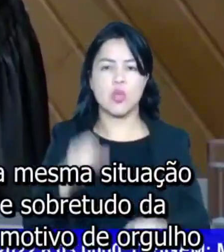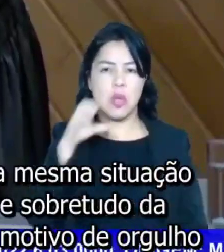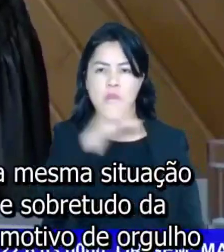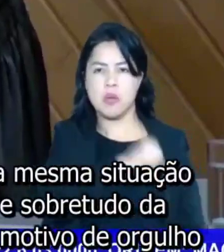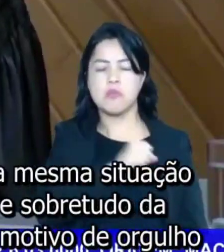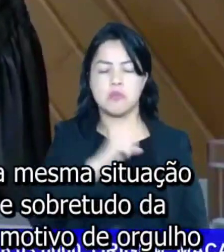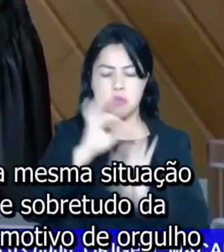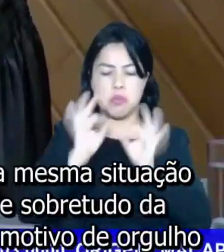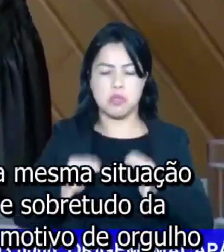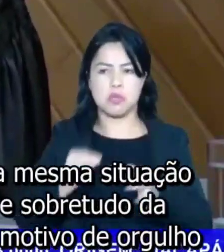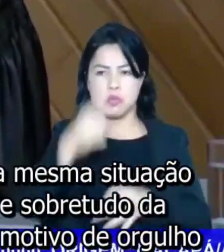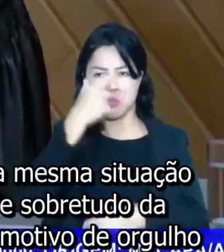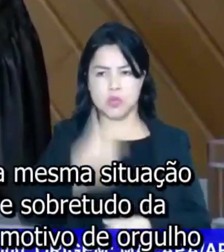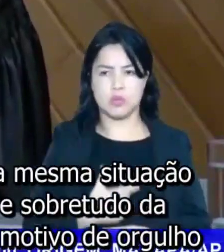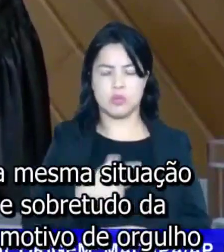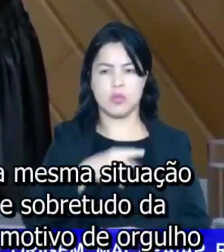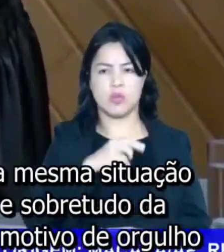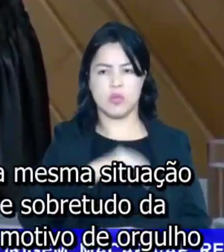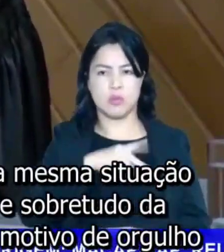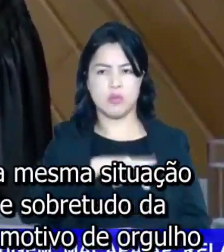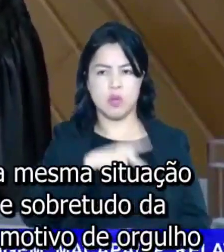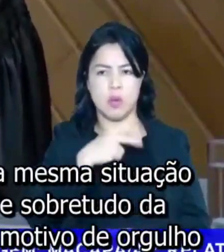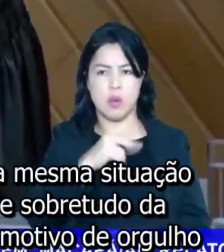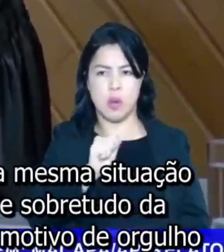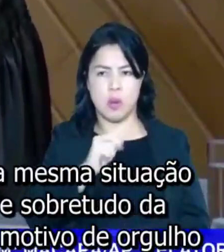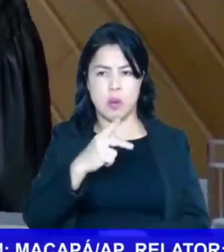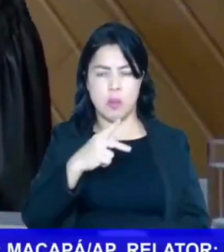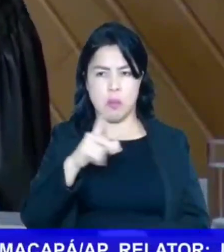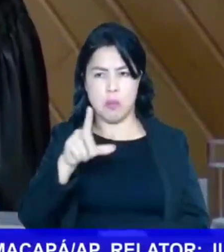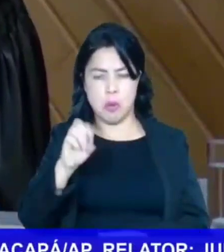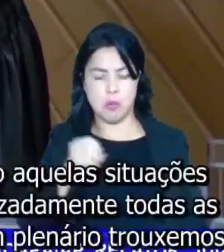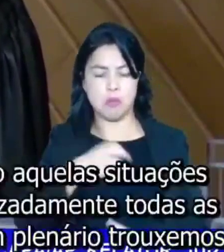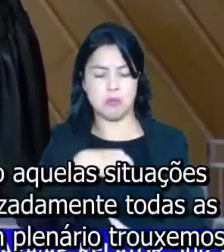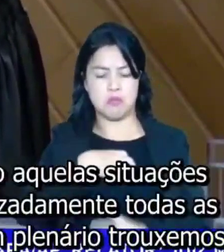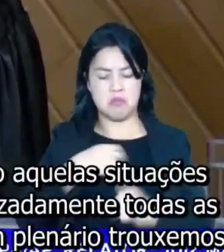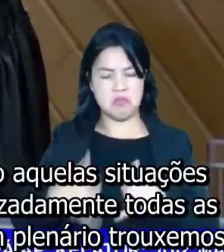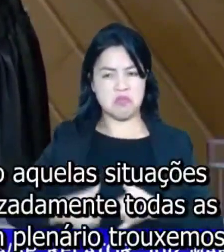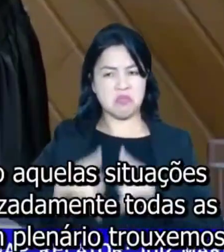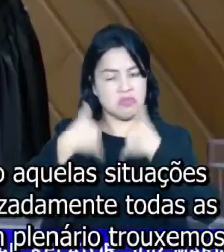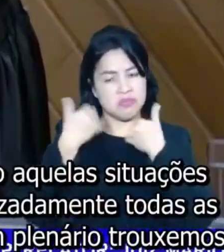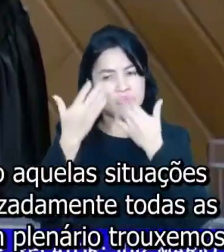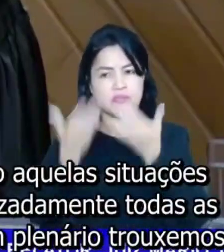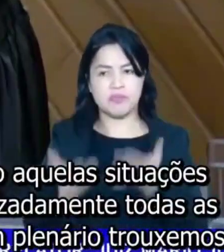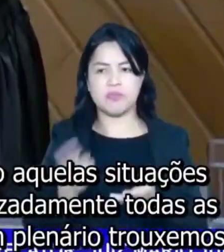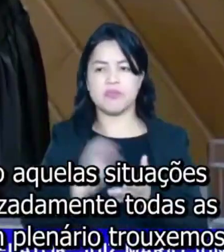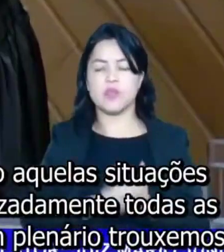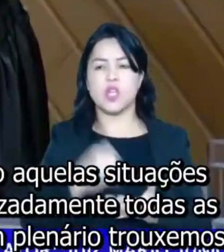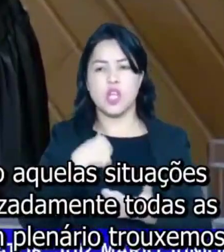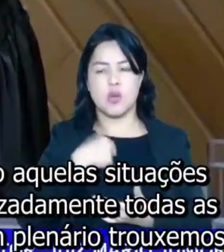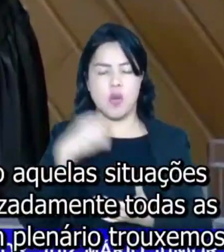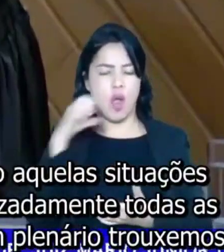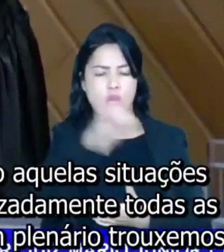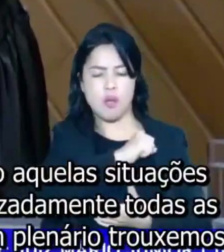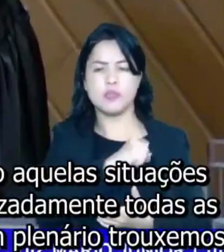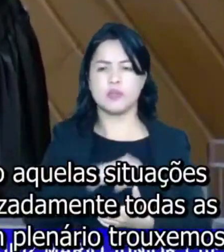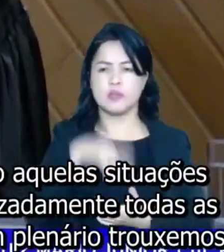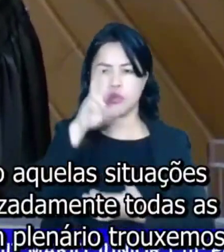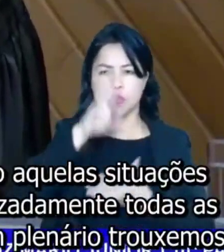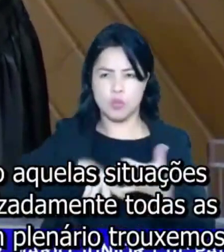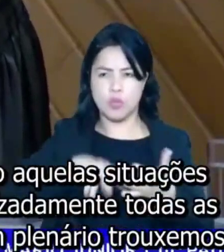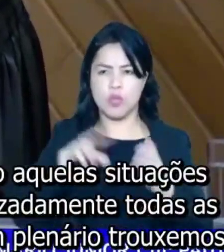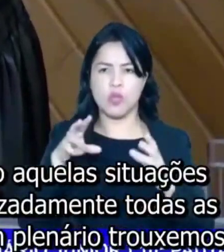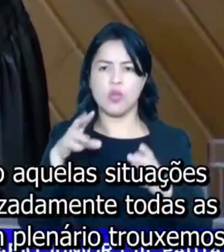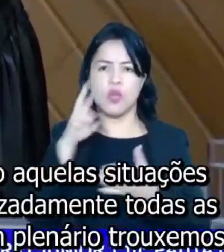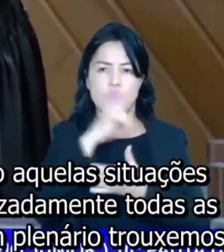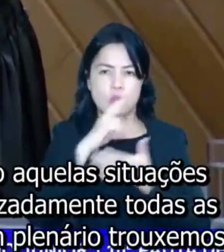agilidade e eficiência do doutor Pablo, o que é, inclusive, motivo de orgulho. Mas eu vou rapidamente ler o relatório. Embargos de